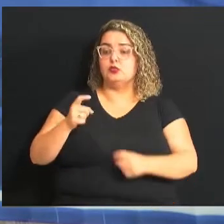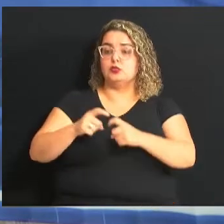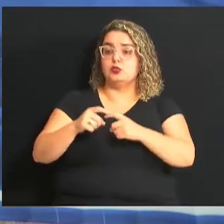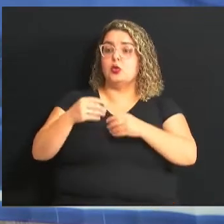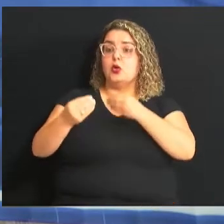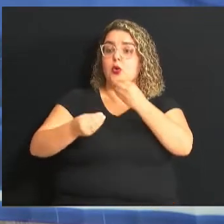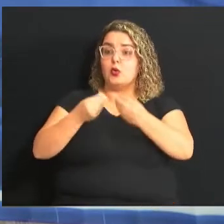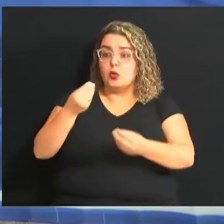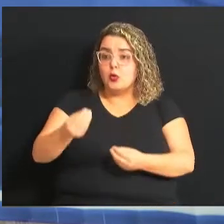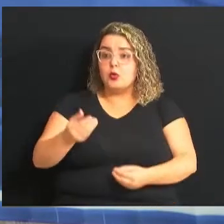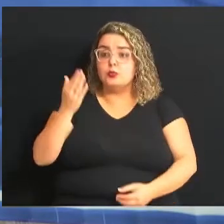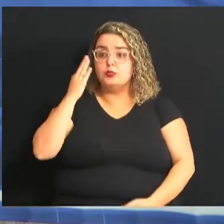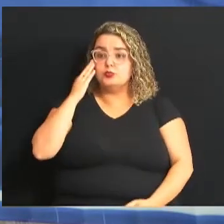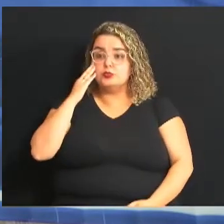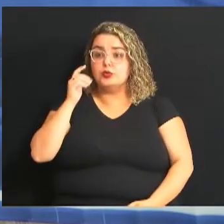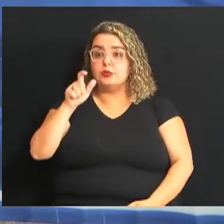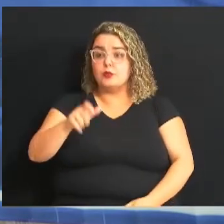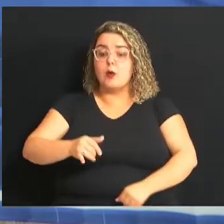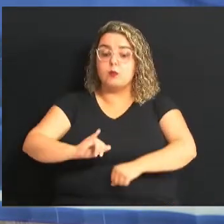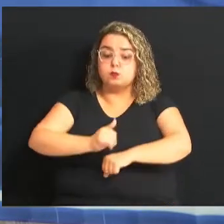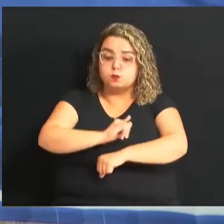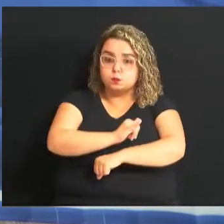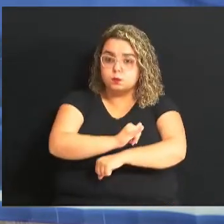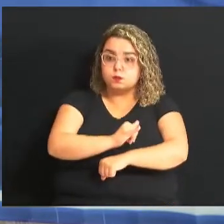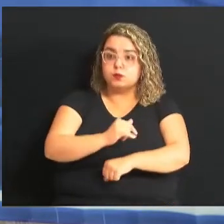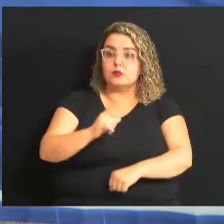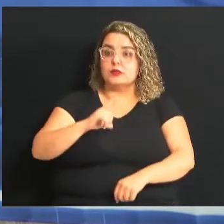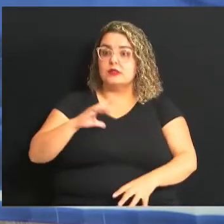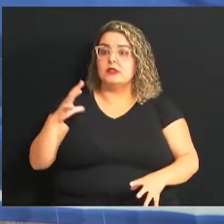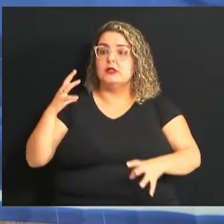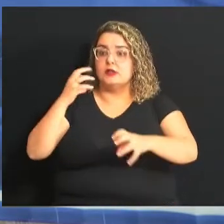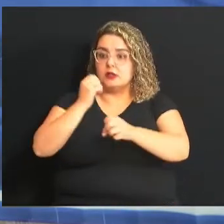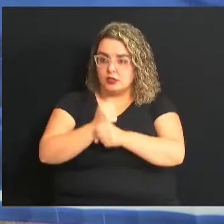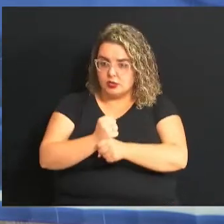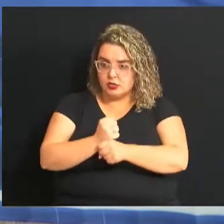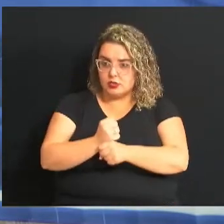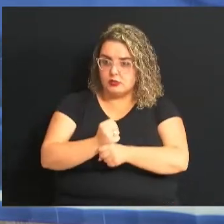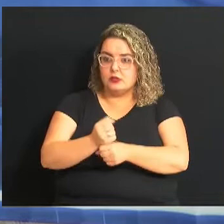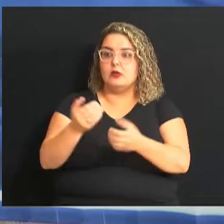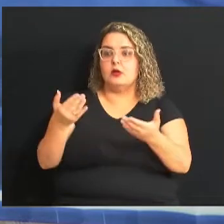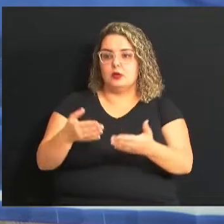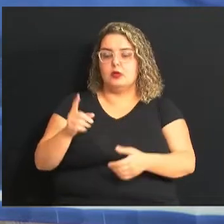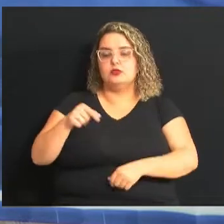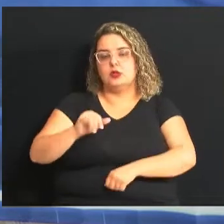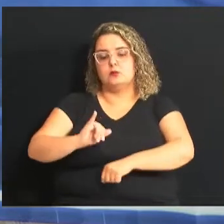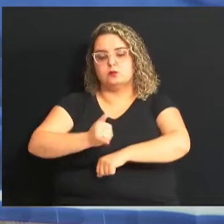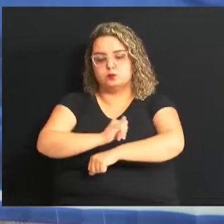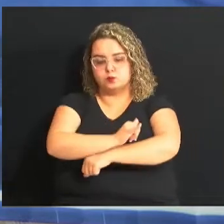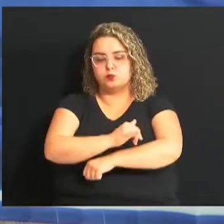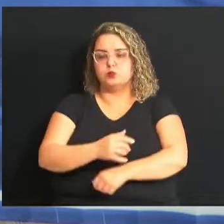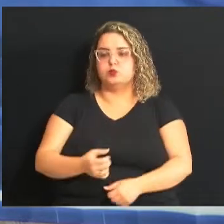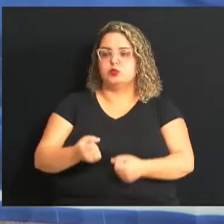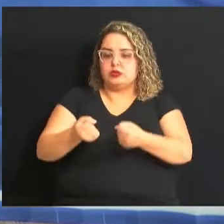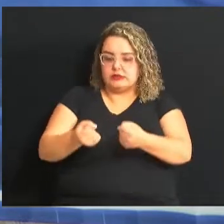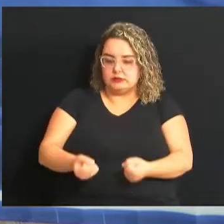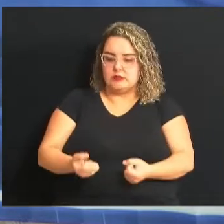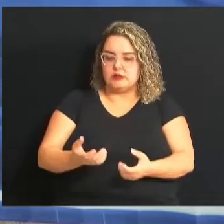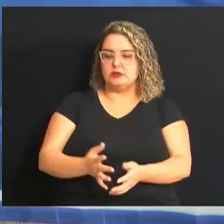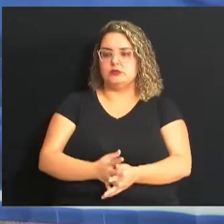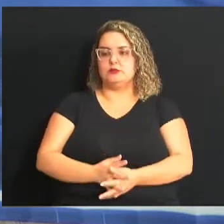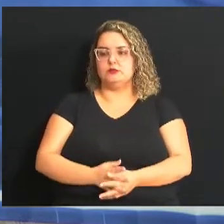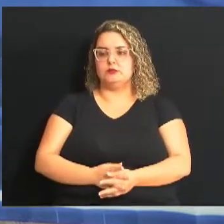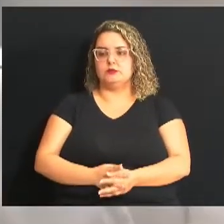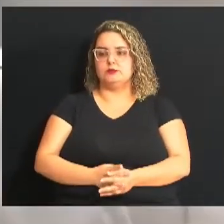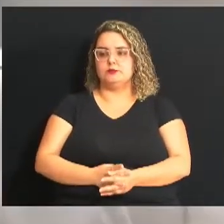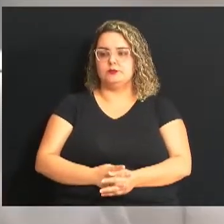já está obesa? Existe um cálculo para falar, olha, agora já é obesidade, a partir desse peso?